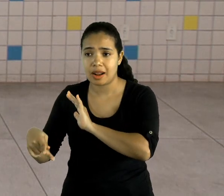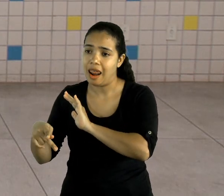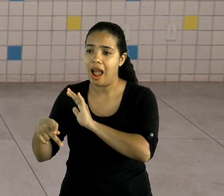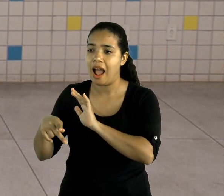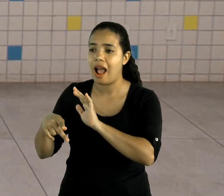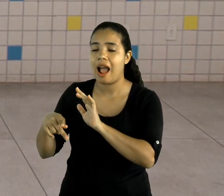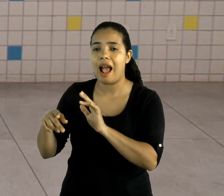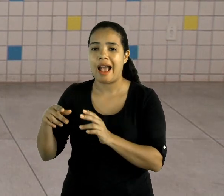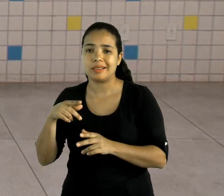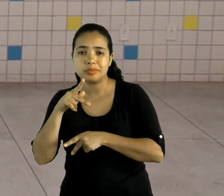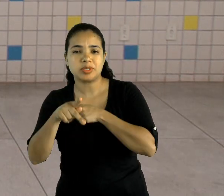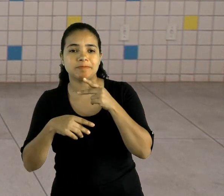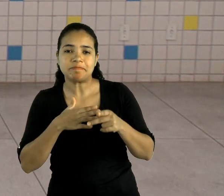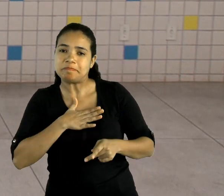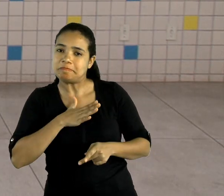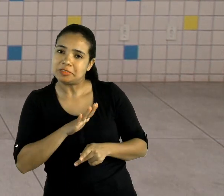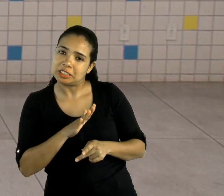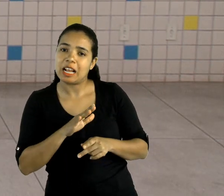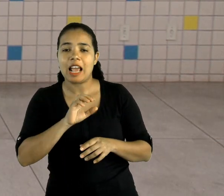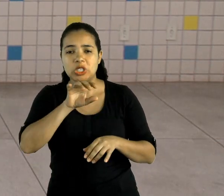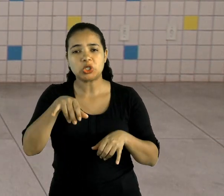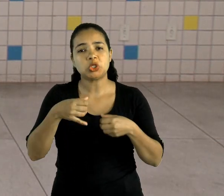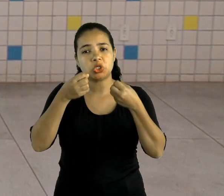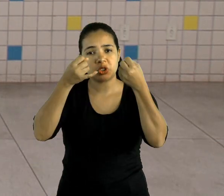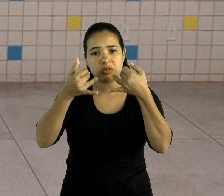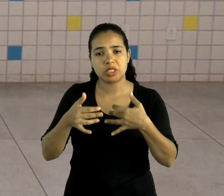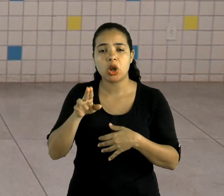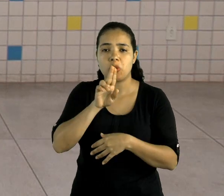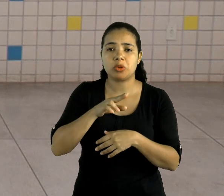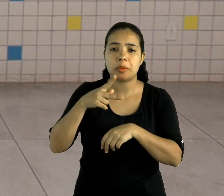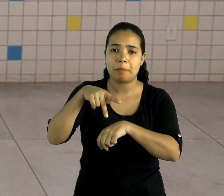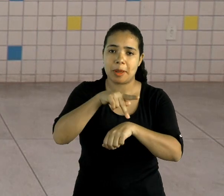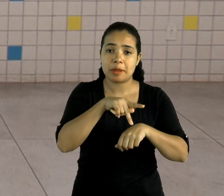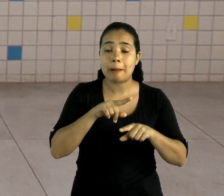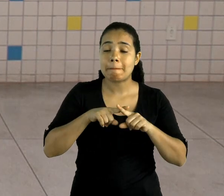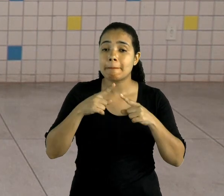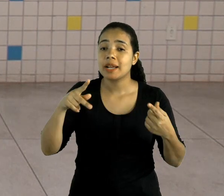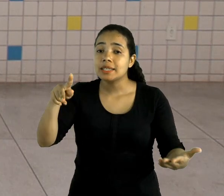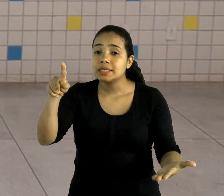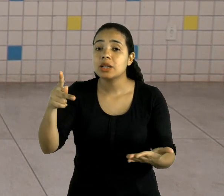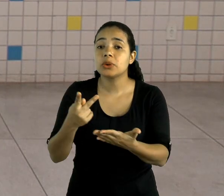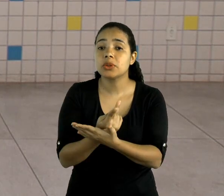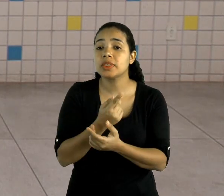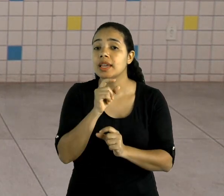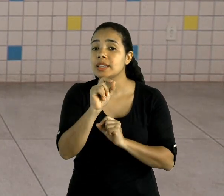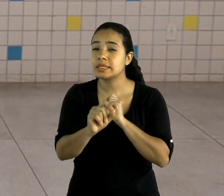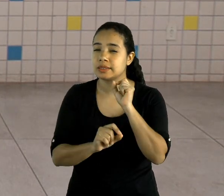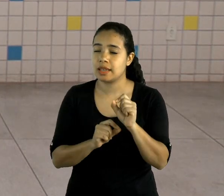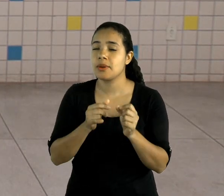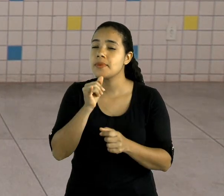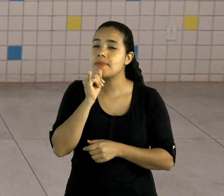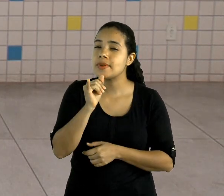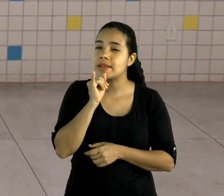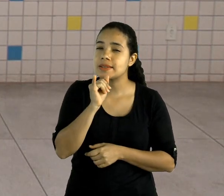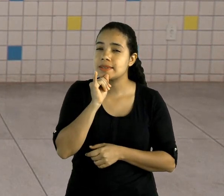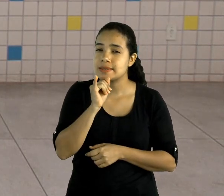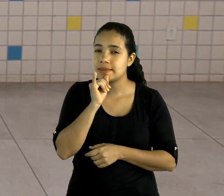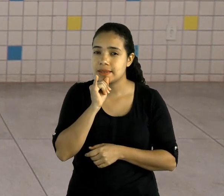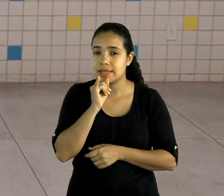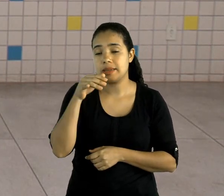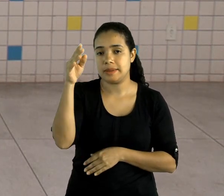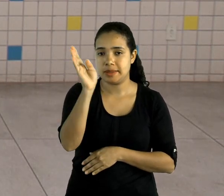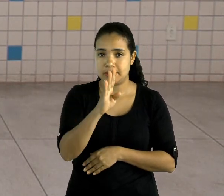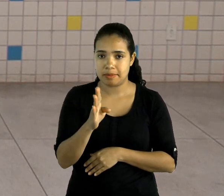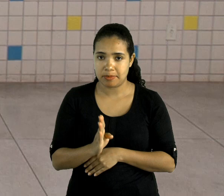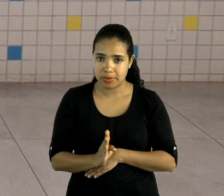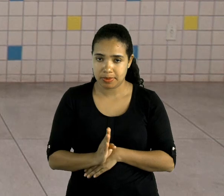uma justificativa super utilizada por vários países. Mas o que acontece, vamos usar o exemplo dos imigrantes